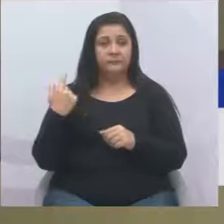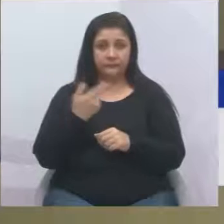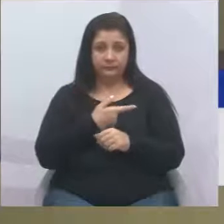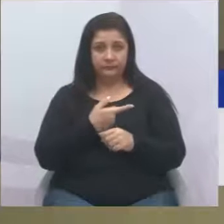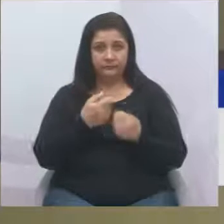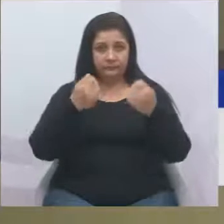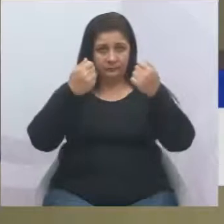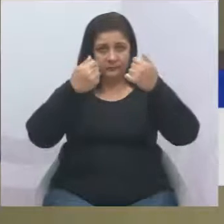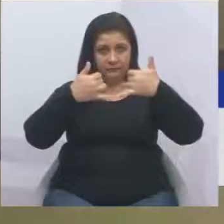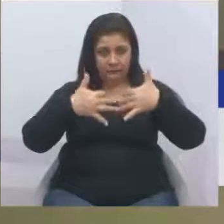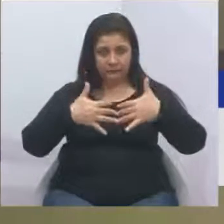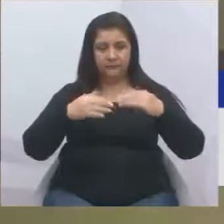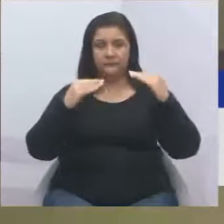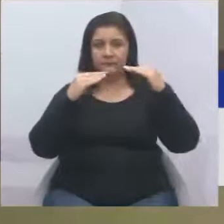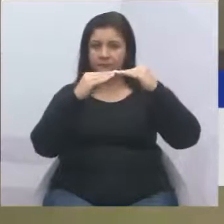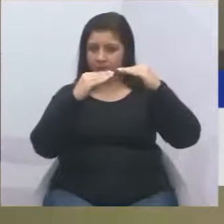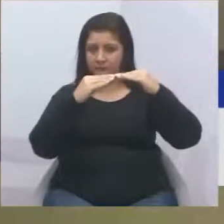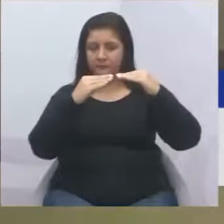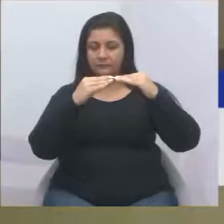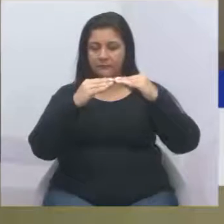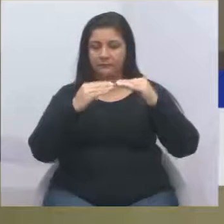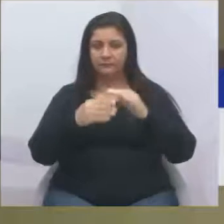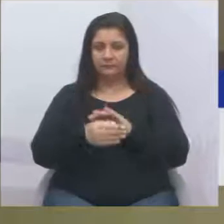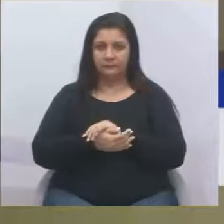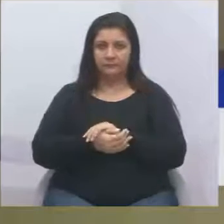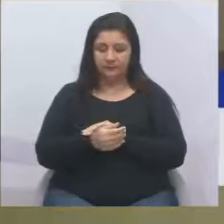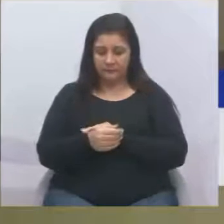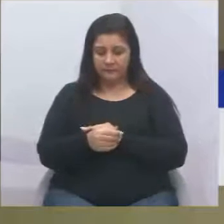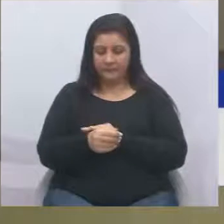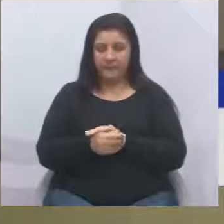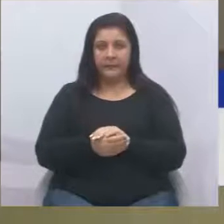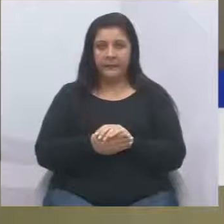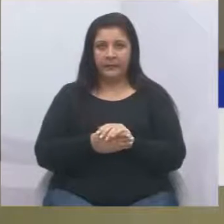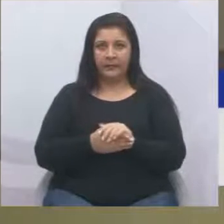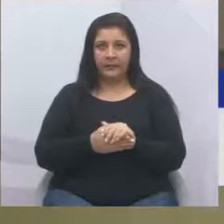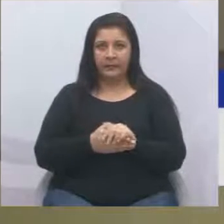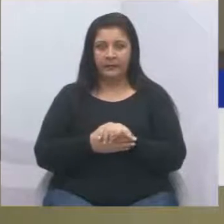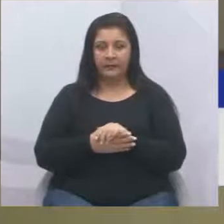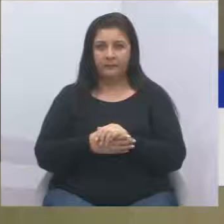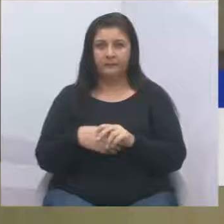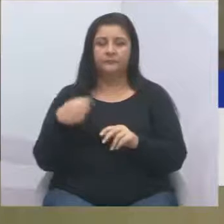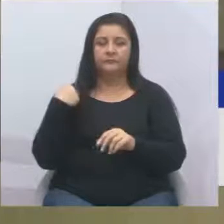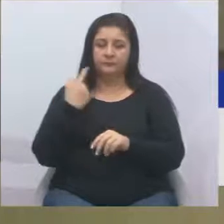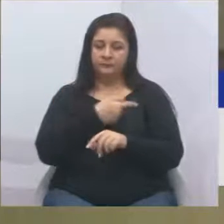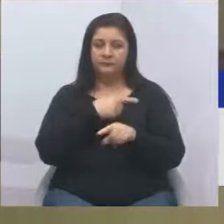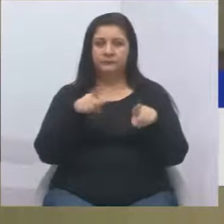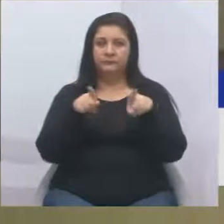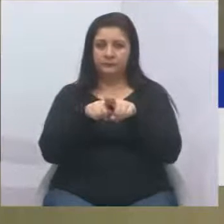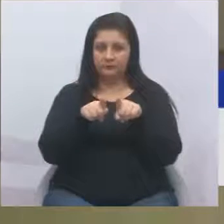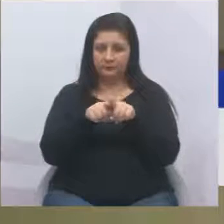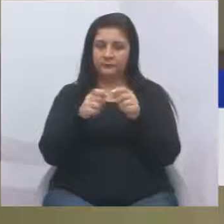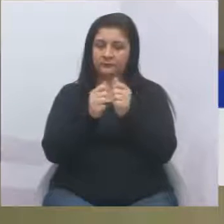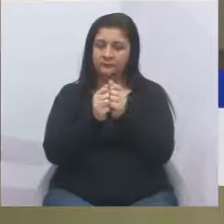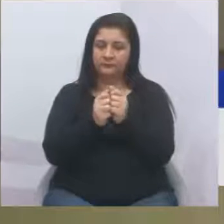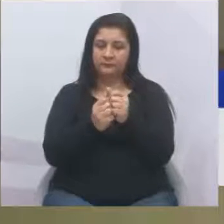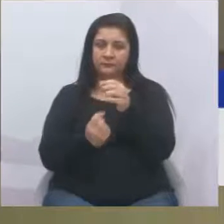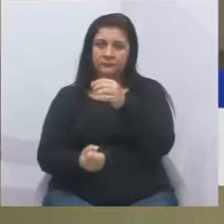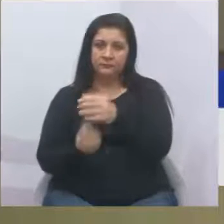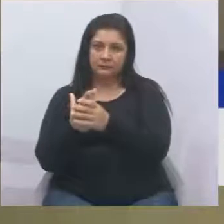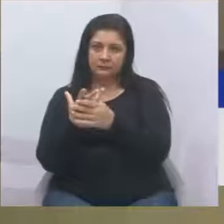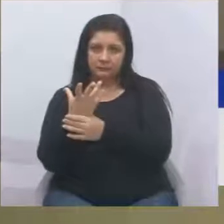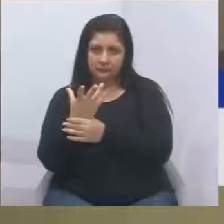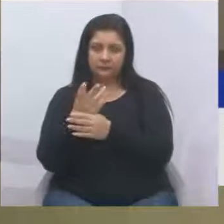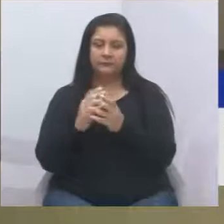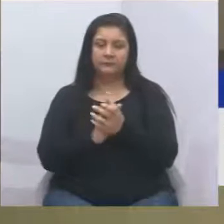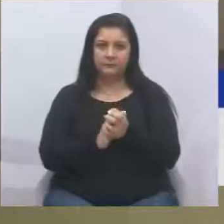né, o nosso voto favorável a esse projeto, que nós estamos também nele como autores,